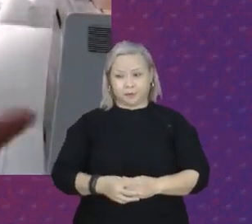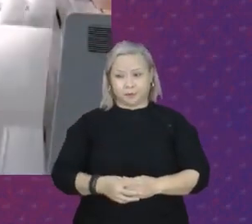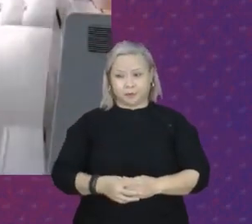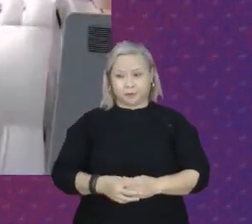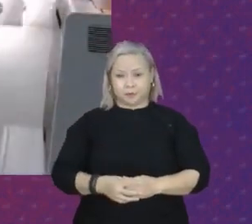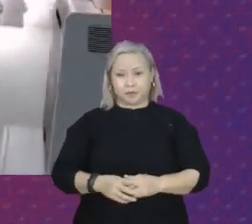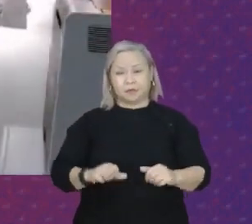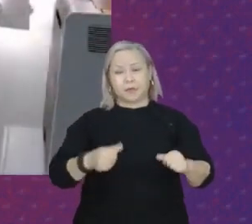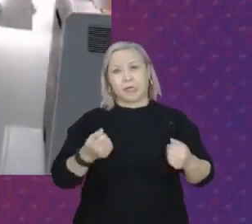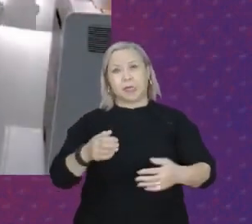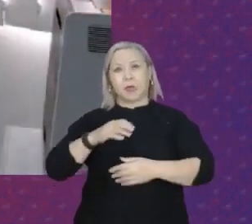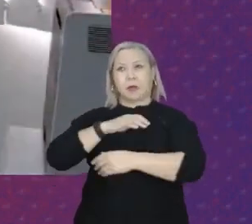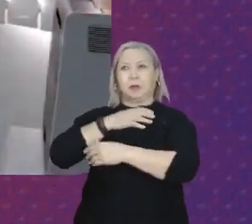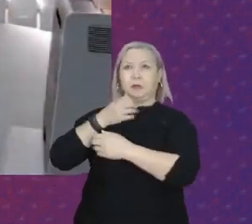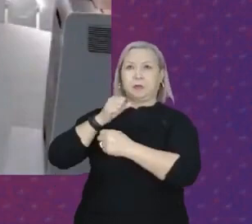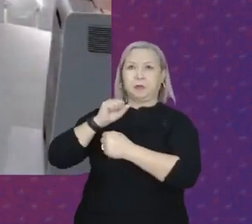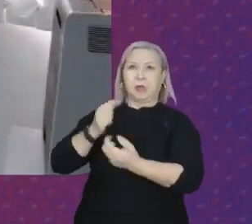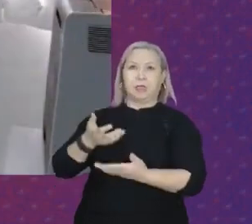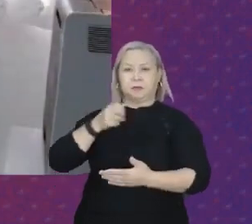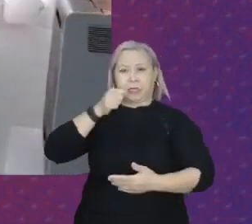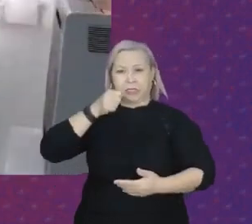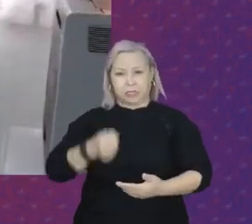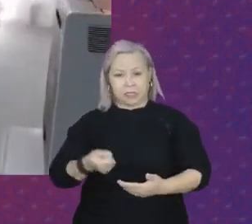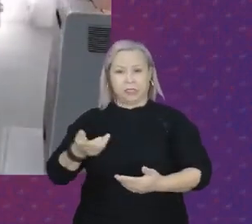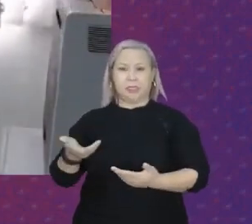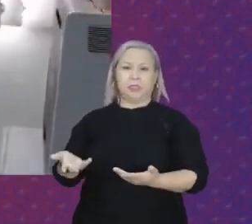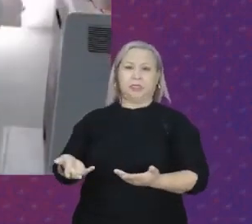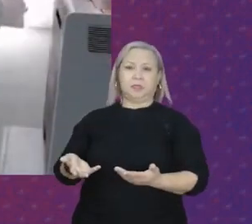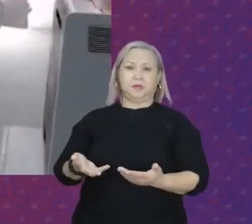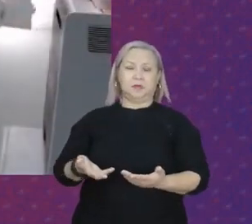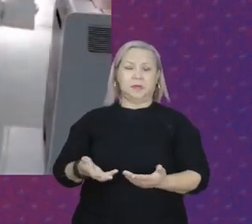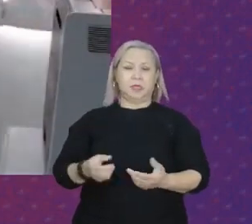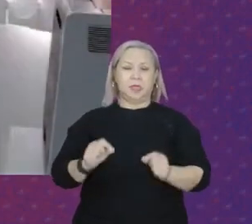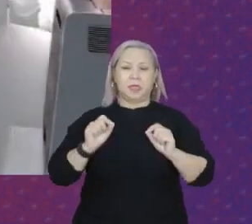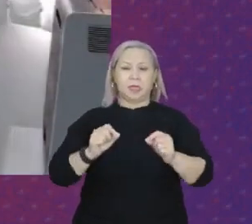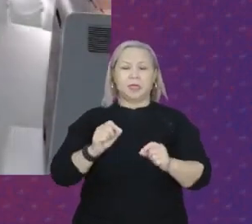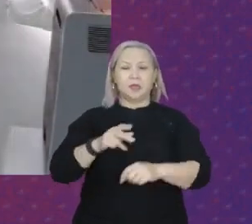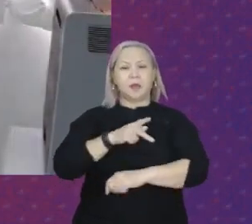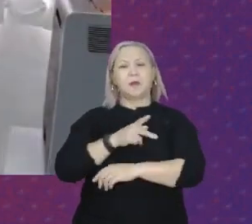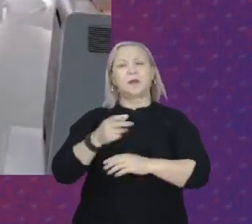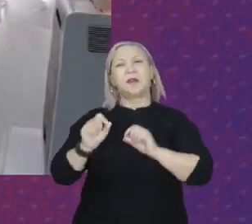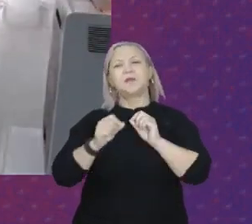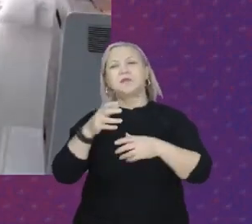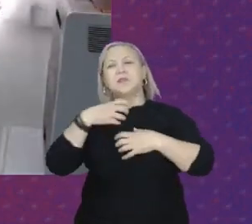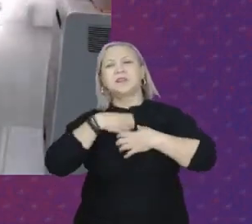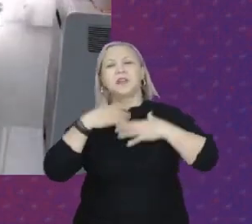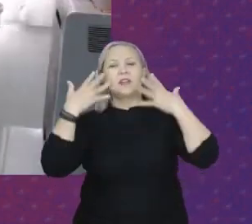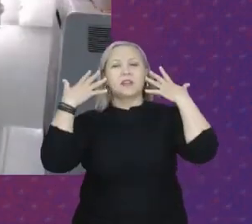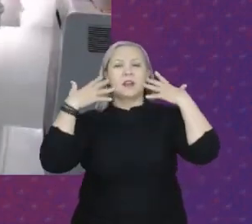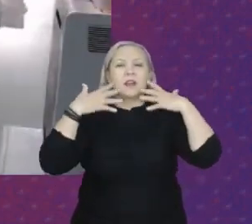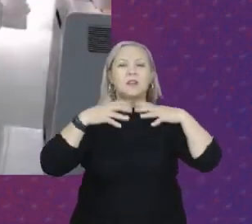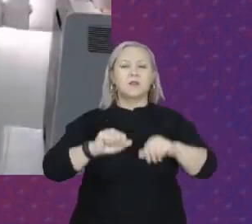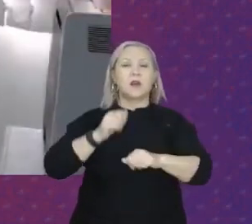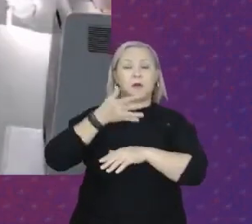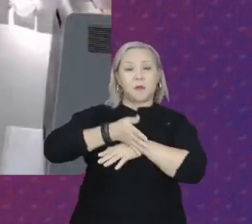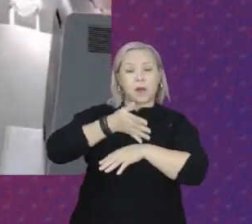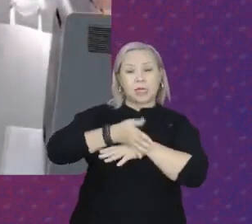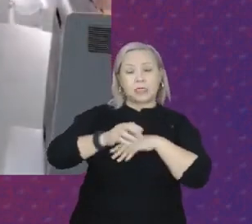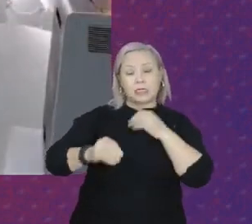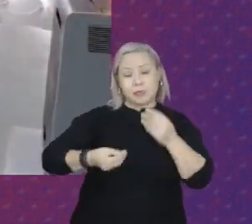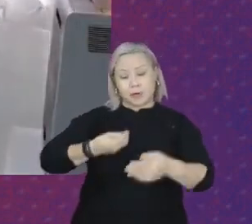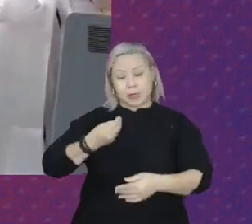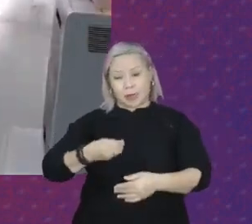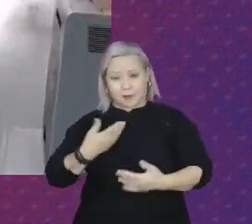dizer que o machismo é pedagógico, né, é algo que de uma forma muito natural, participa da